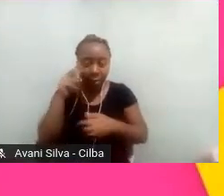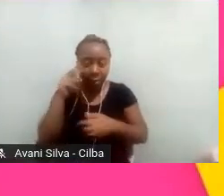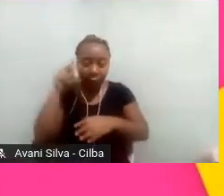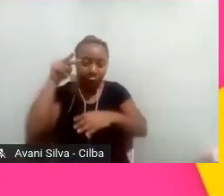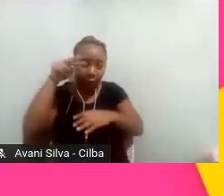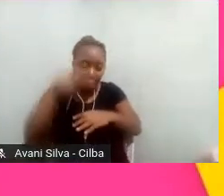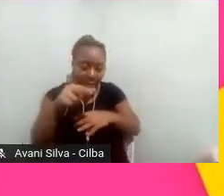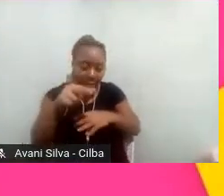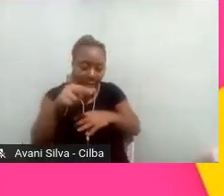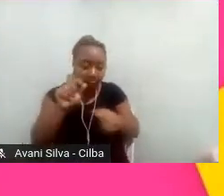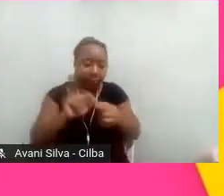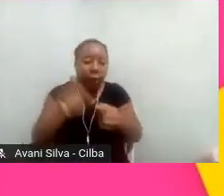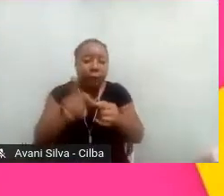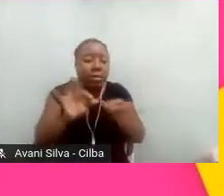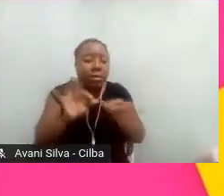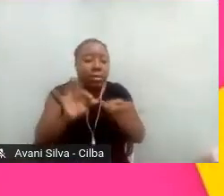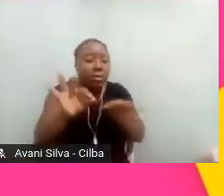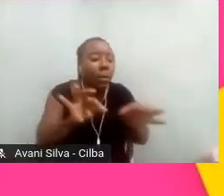objeto,